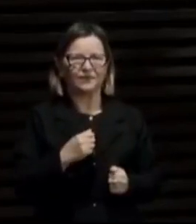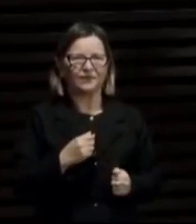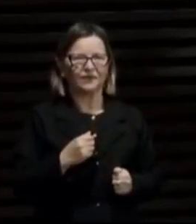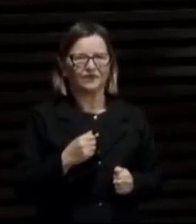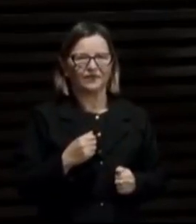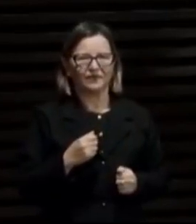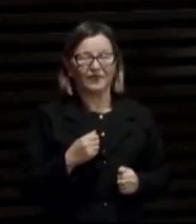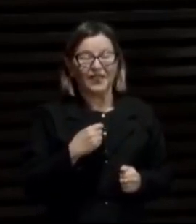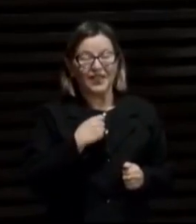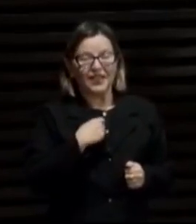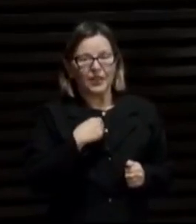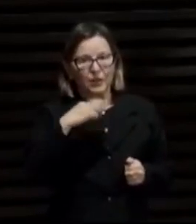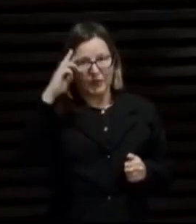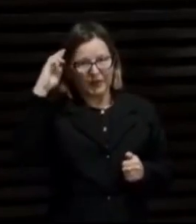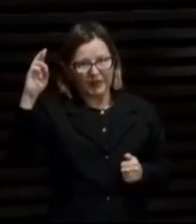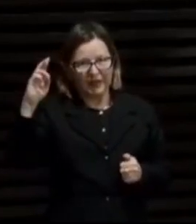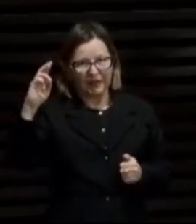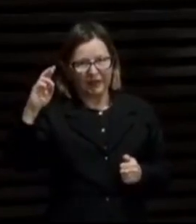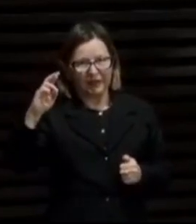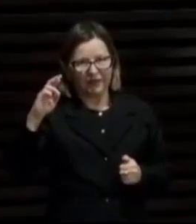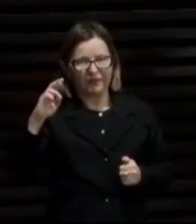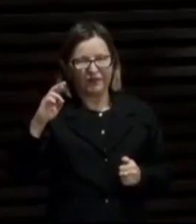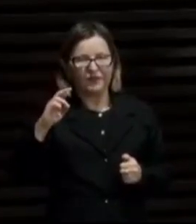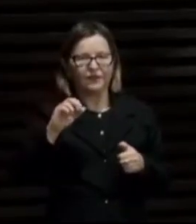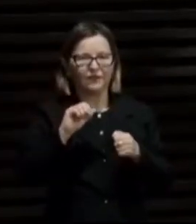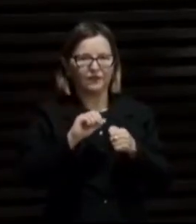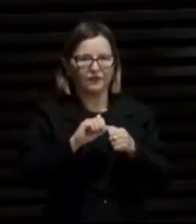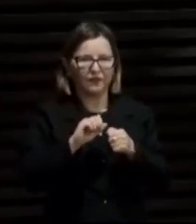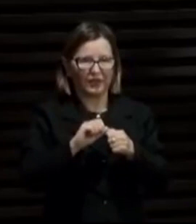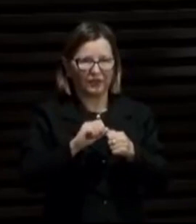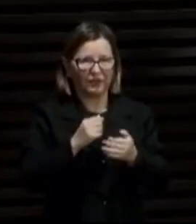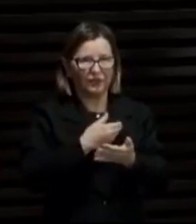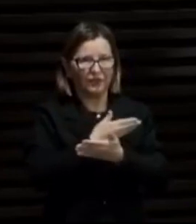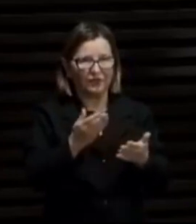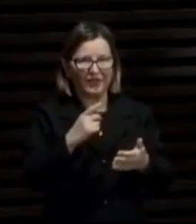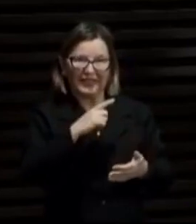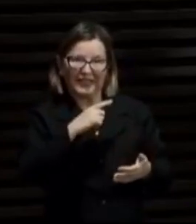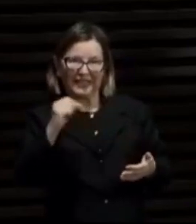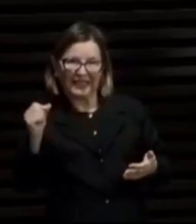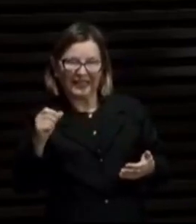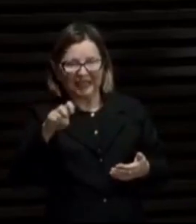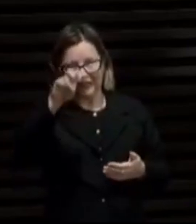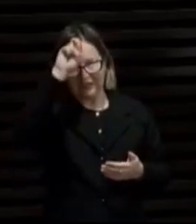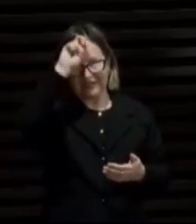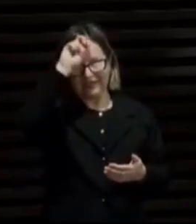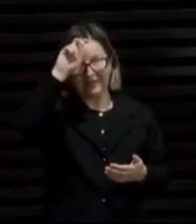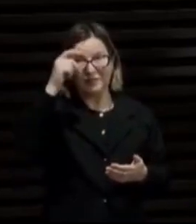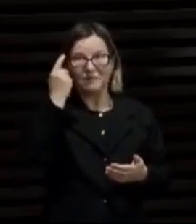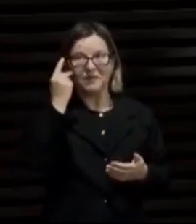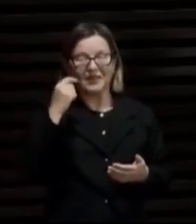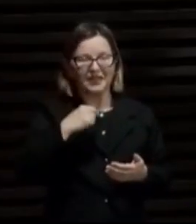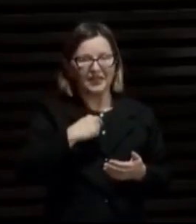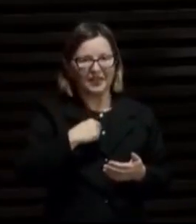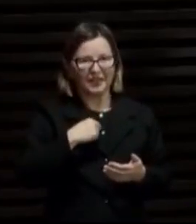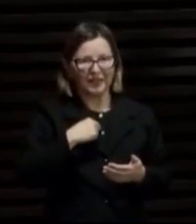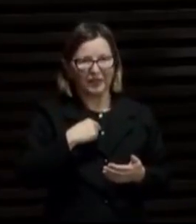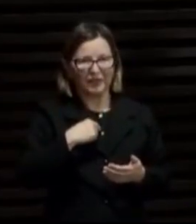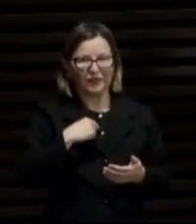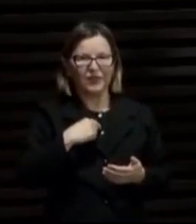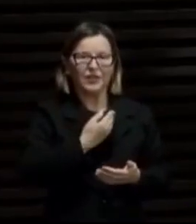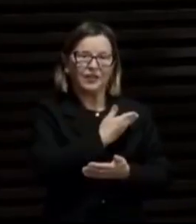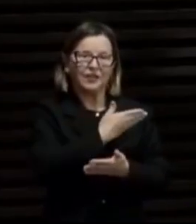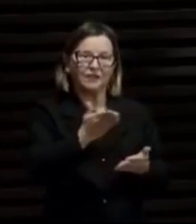o Senhor, que vos faço subir da terra do Egito, para que eu seja o vosso